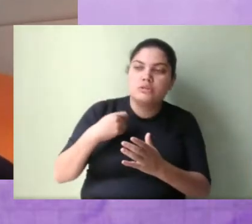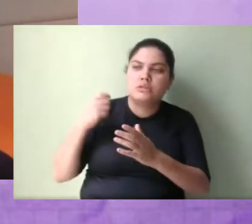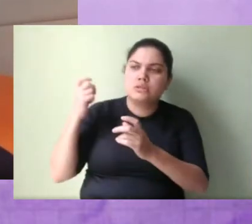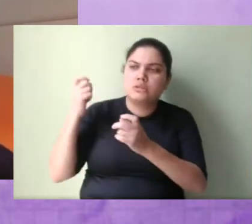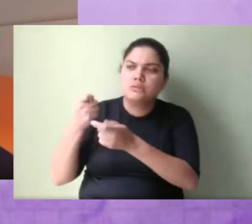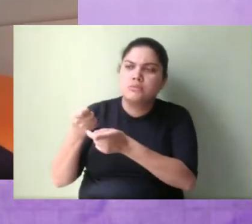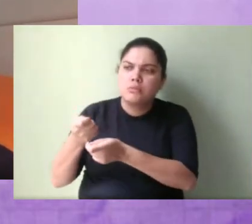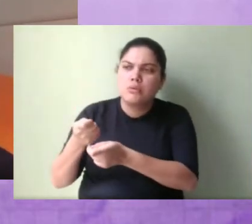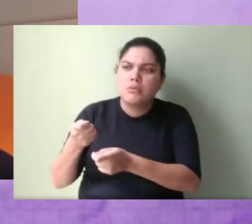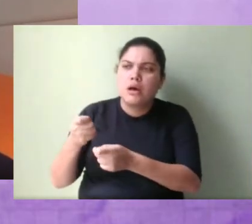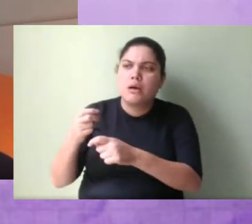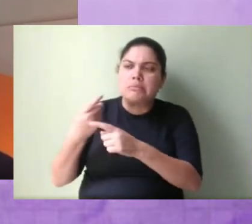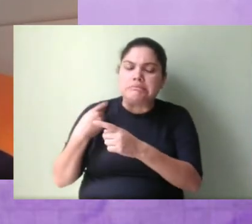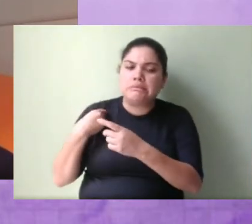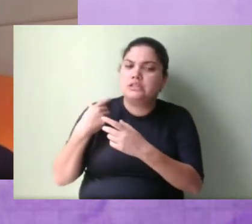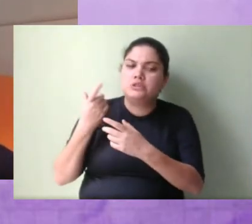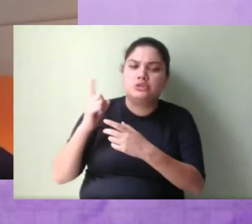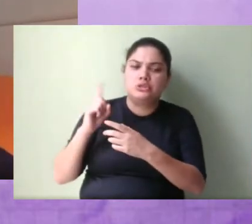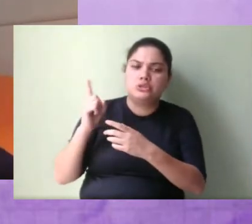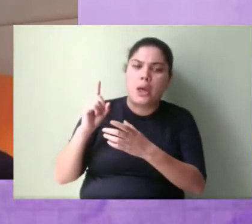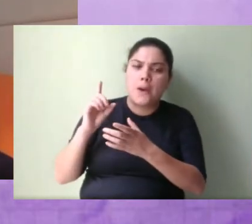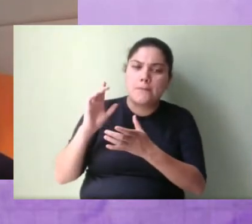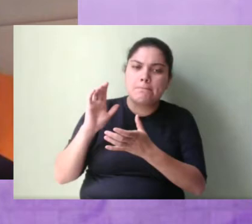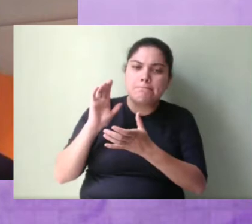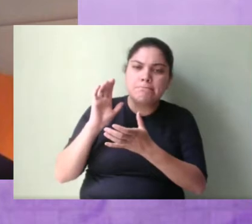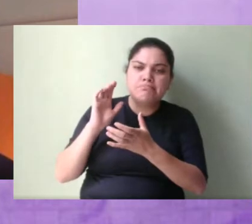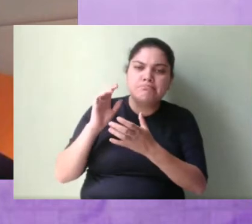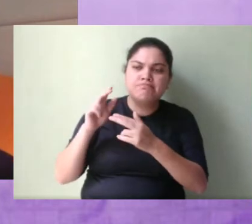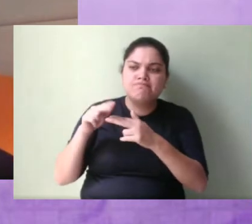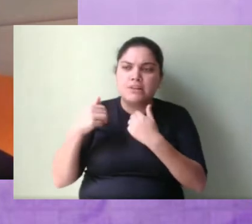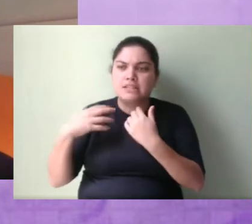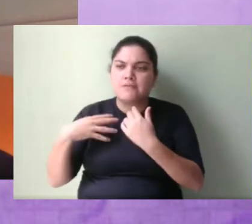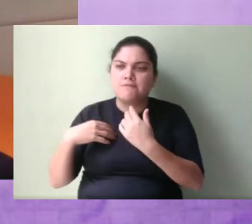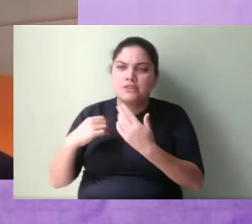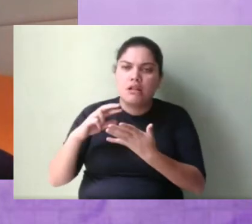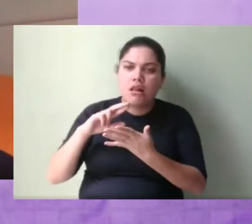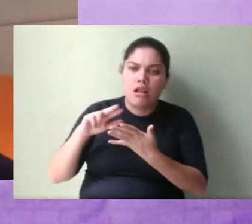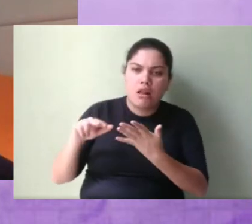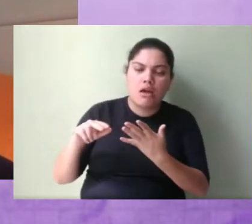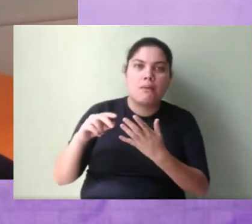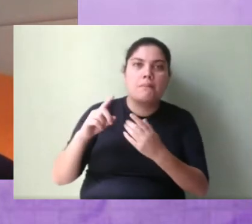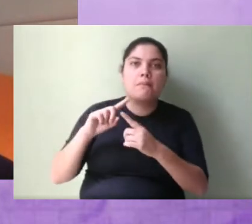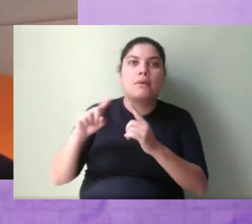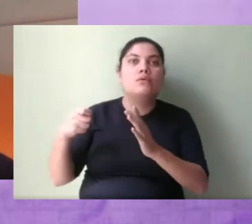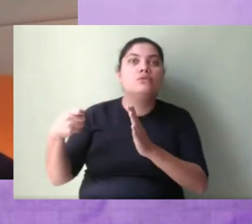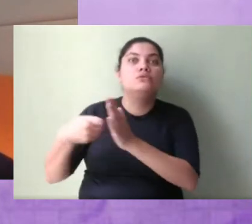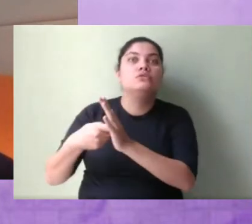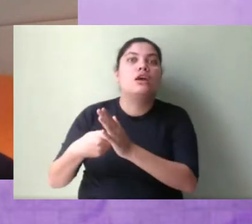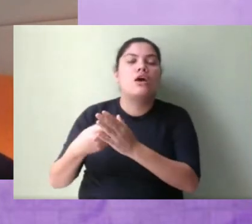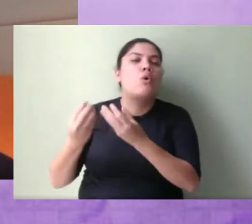tá, eu tô tratando uma mulher que o marido é altamente abusivo, mas ela tá presa no casamento pela religião e